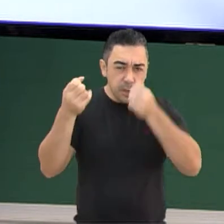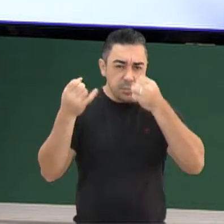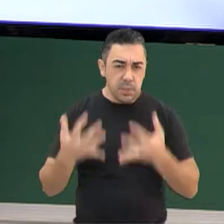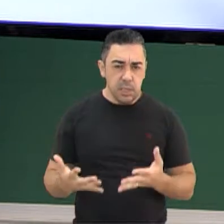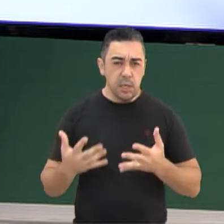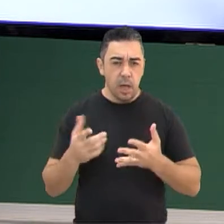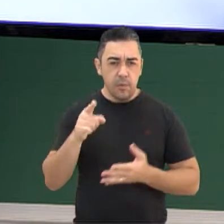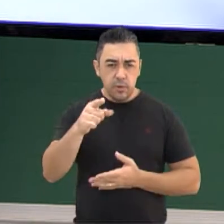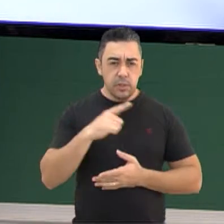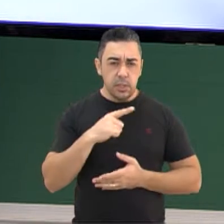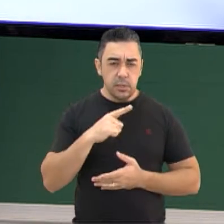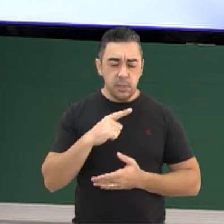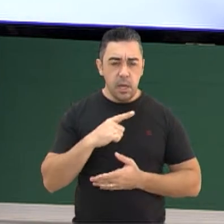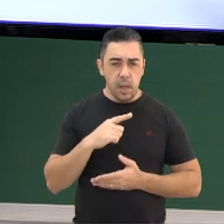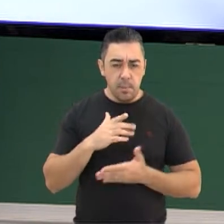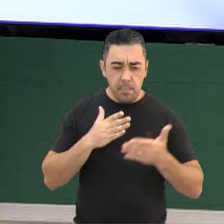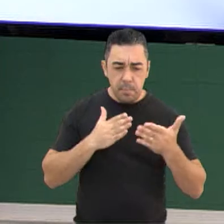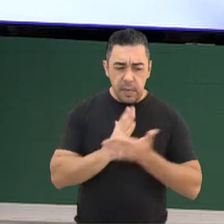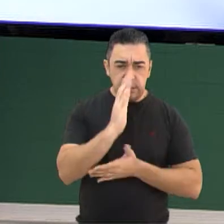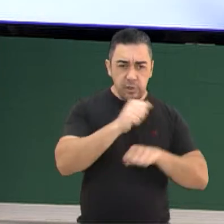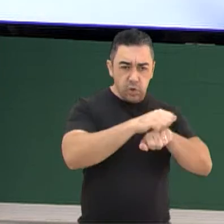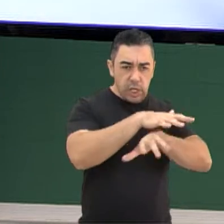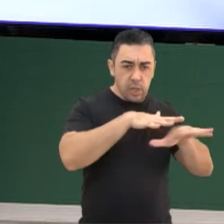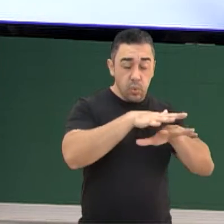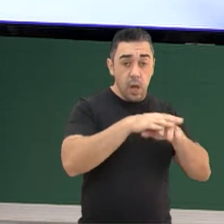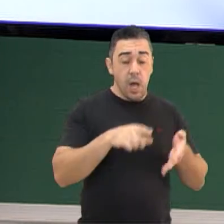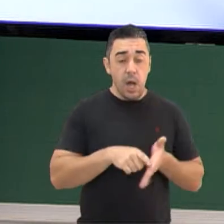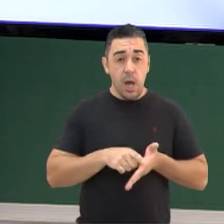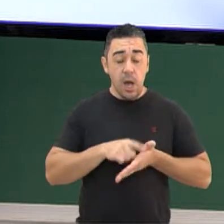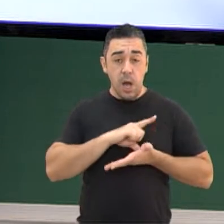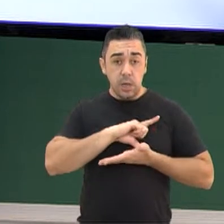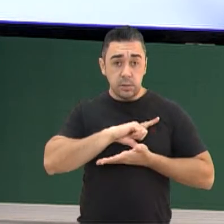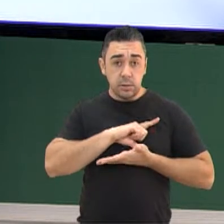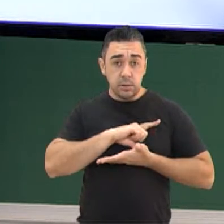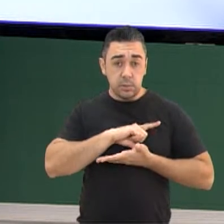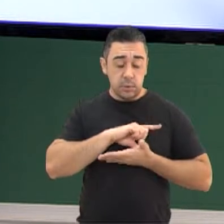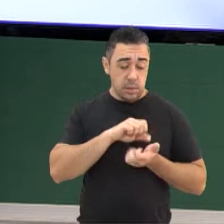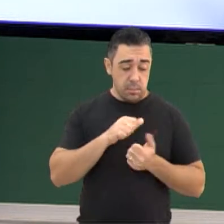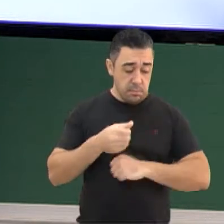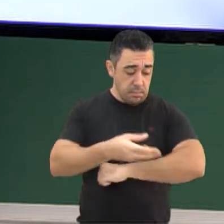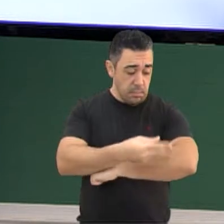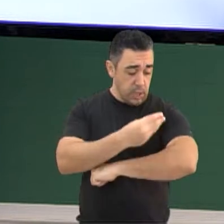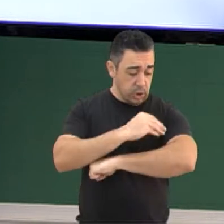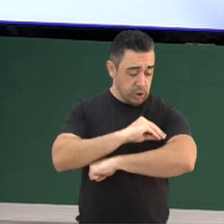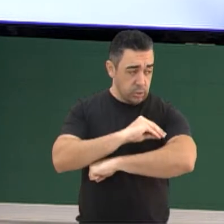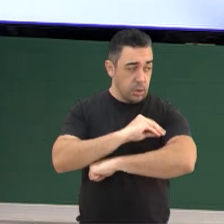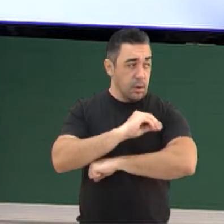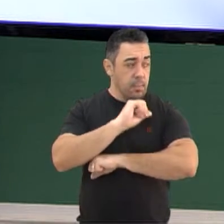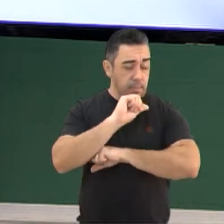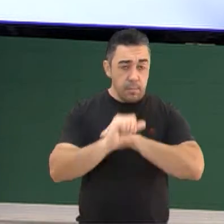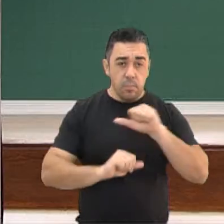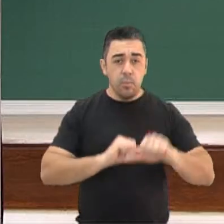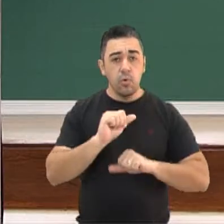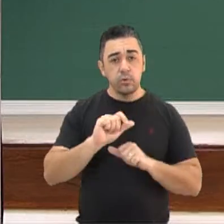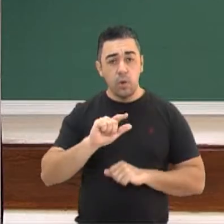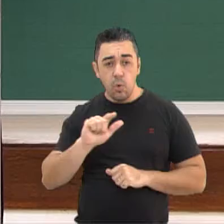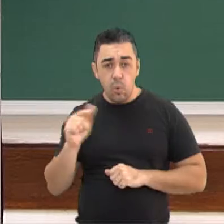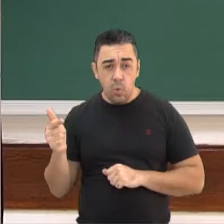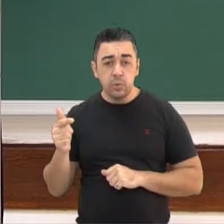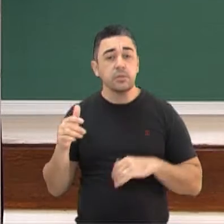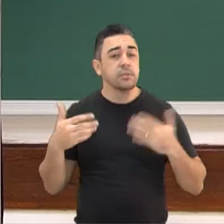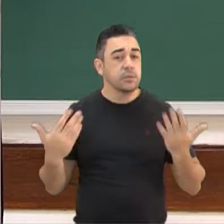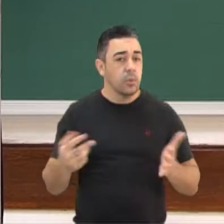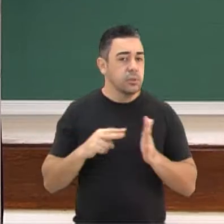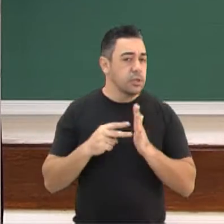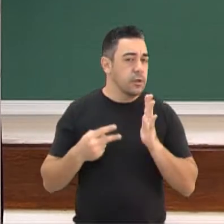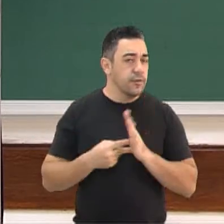passagem? Antes do batismo você é um, depois do batismo você se torna outro. Então, quer dizer, o batismo